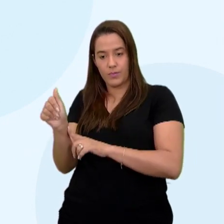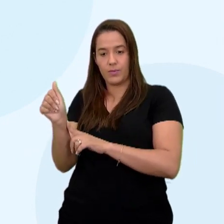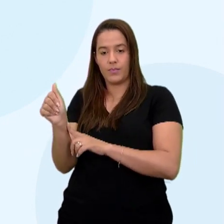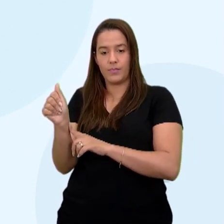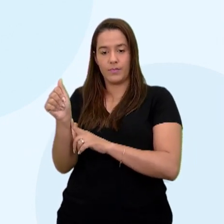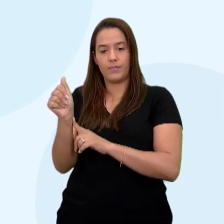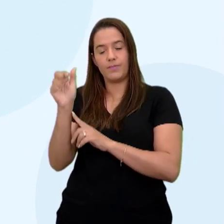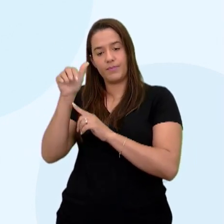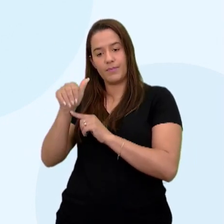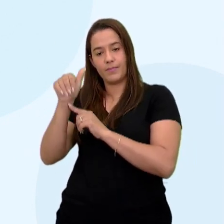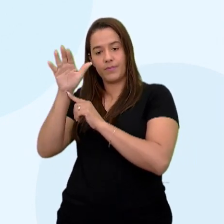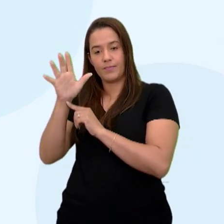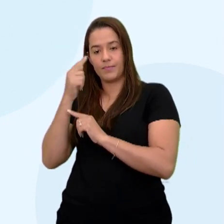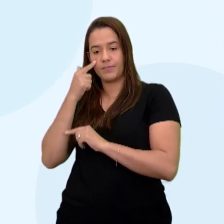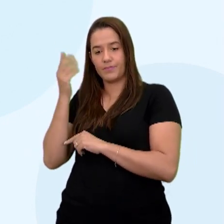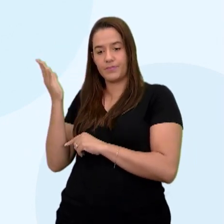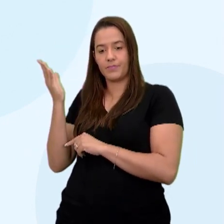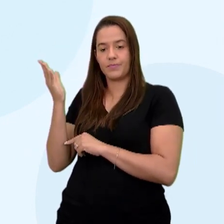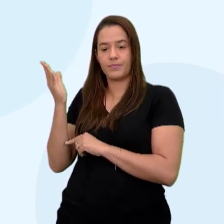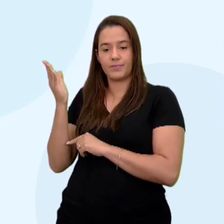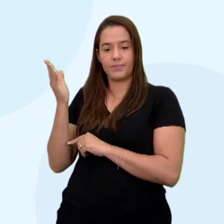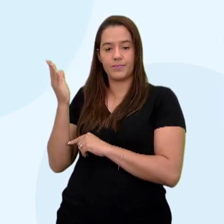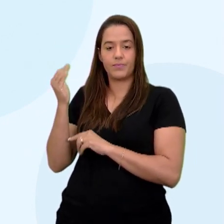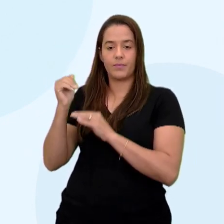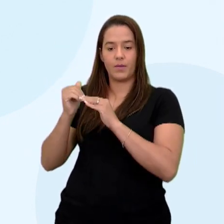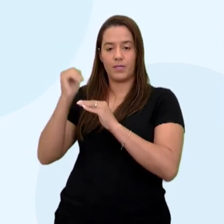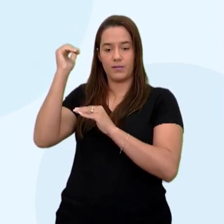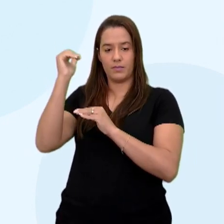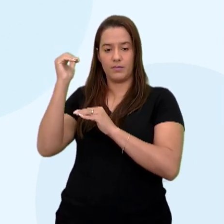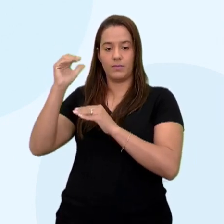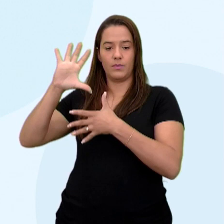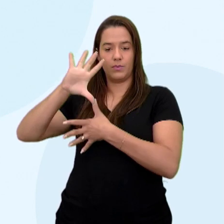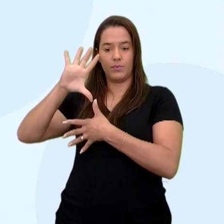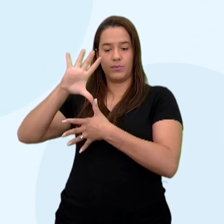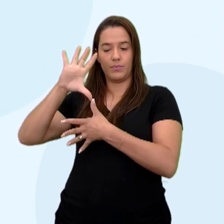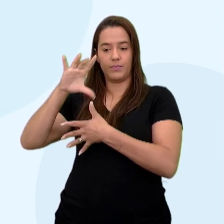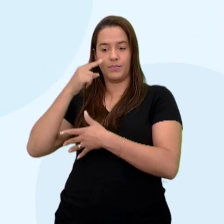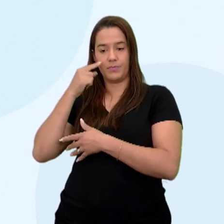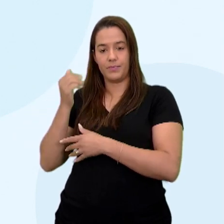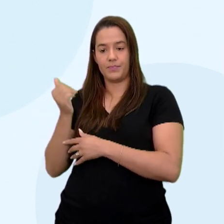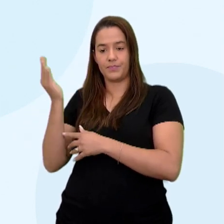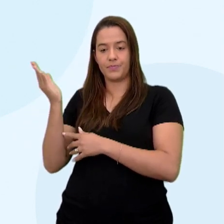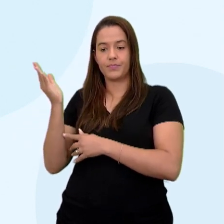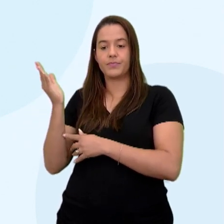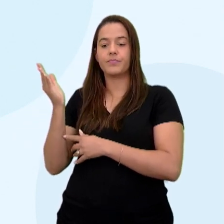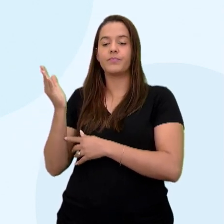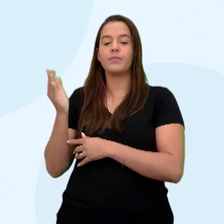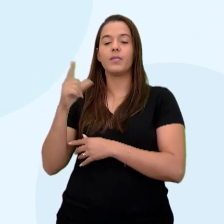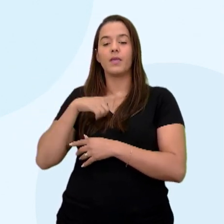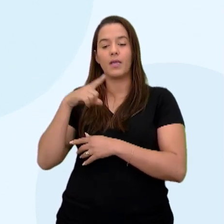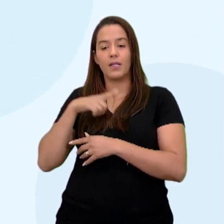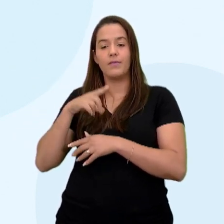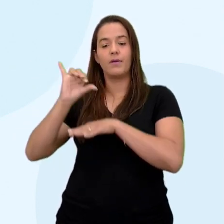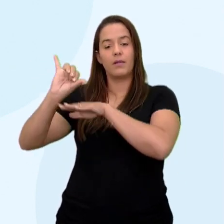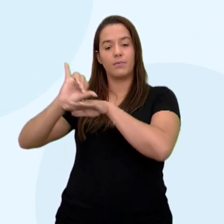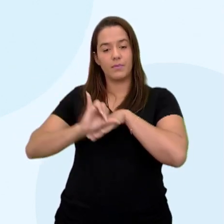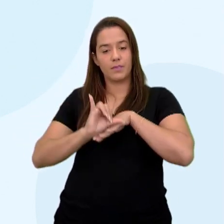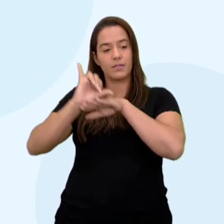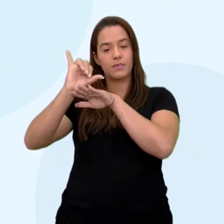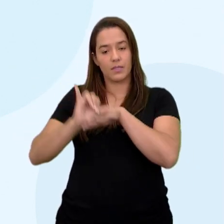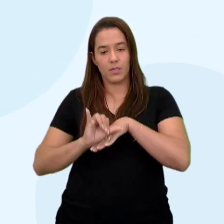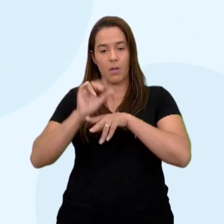está mais lá na posição acima do mapa, do lado esquerdo, e aí vai migrando, a população